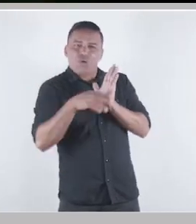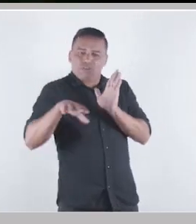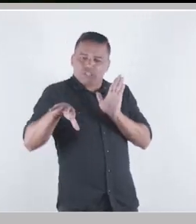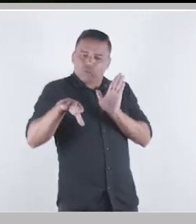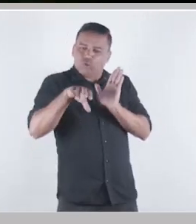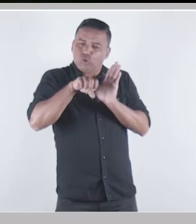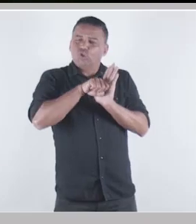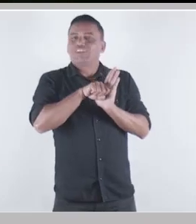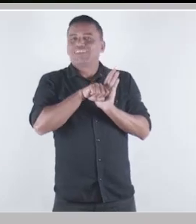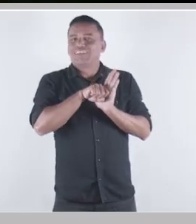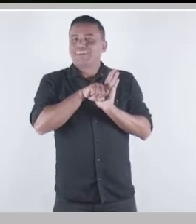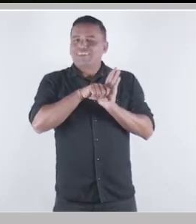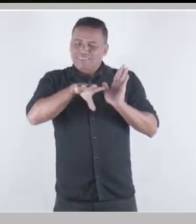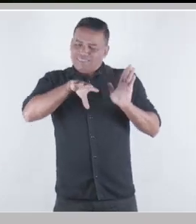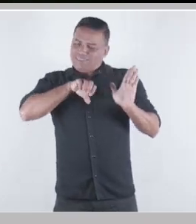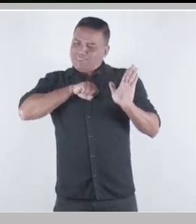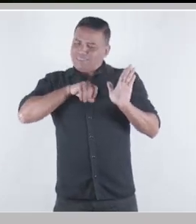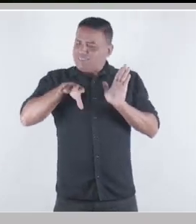esses aspectos, né?